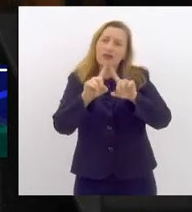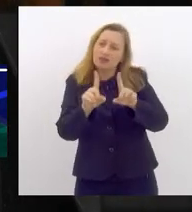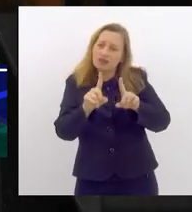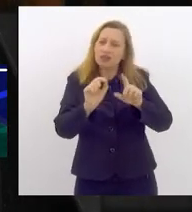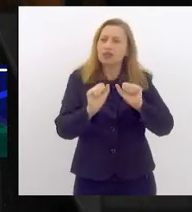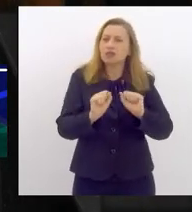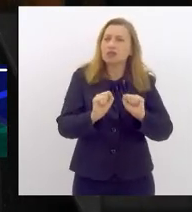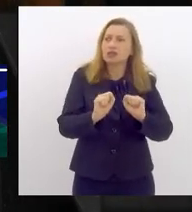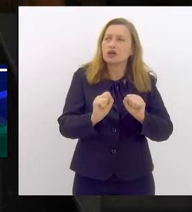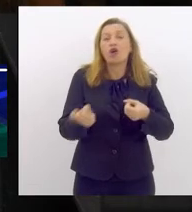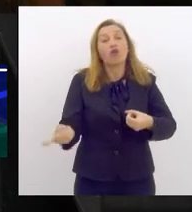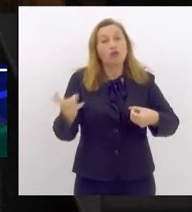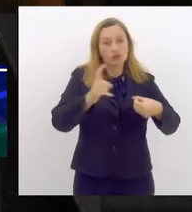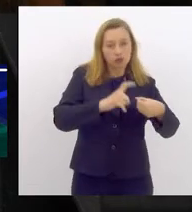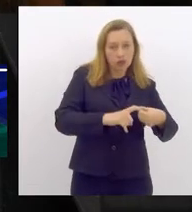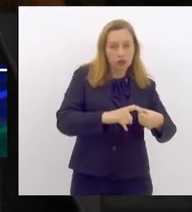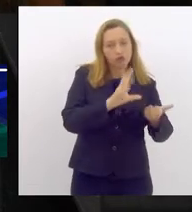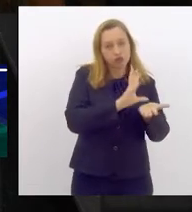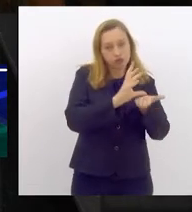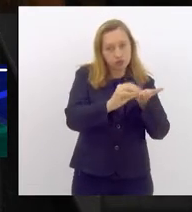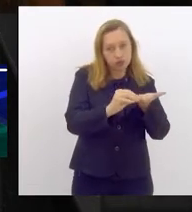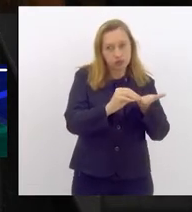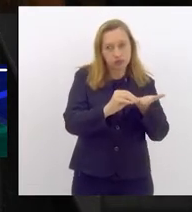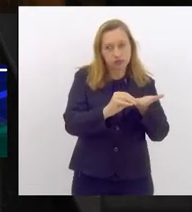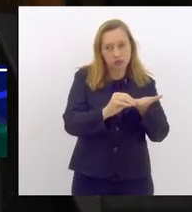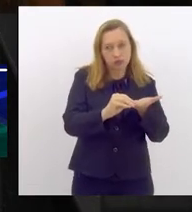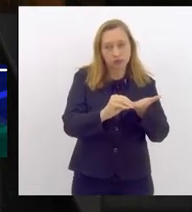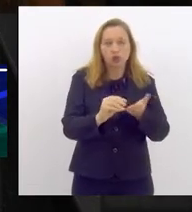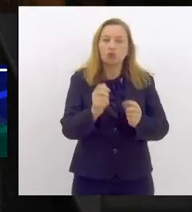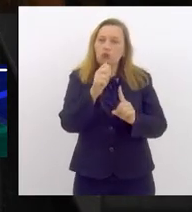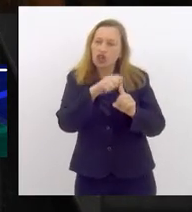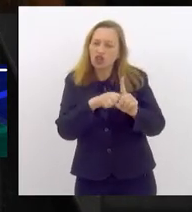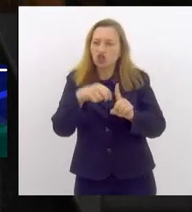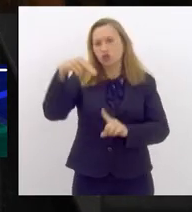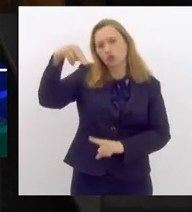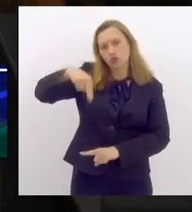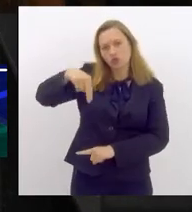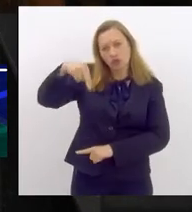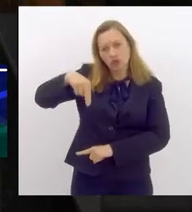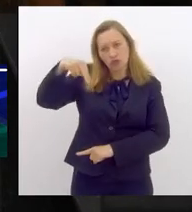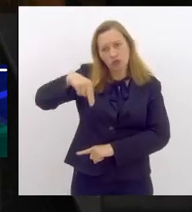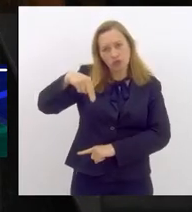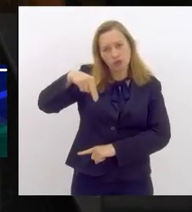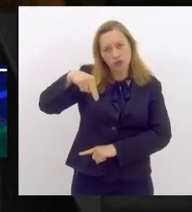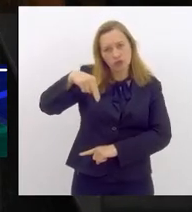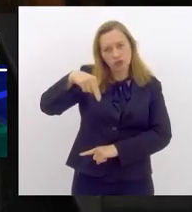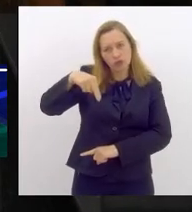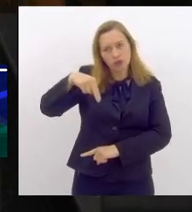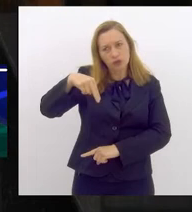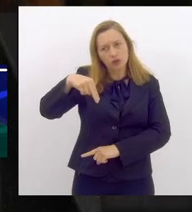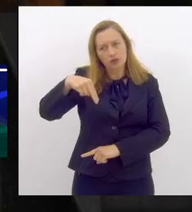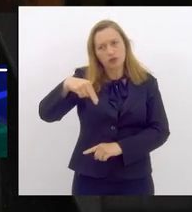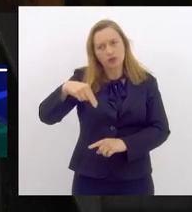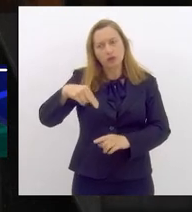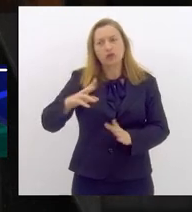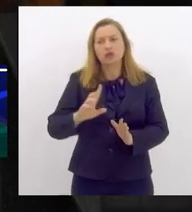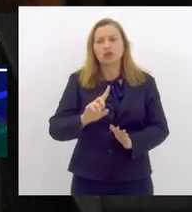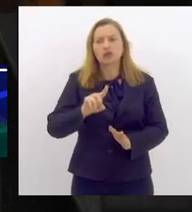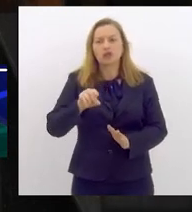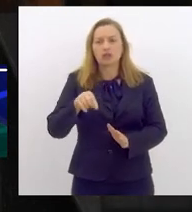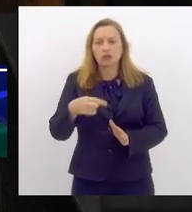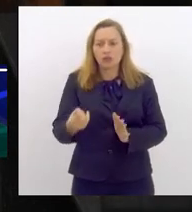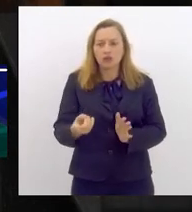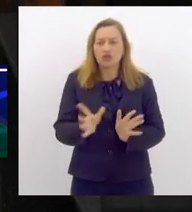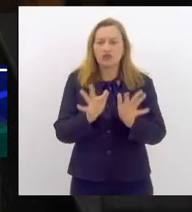que voltaram à pauta no mês de novembro após conclusão do